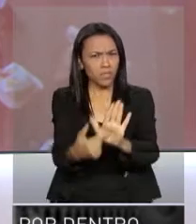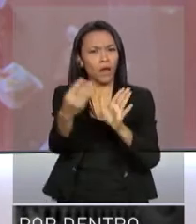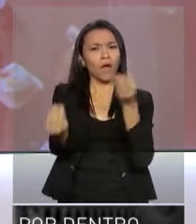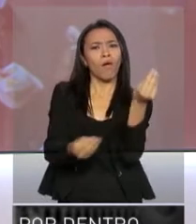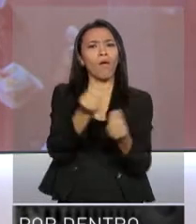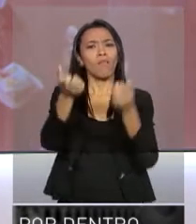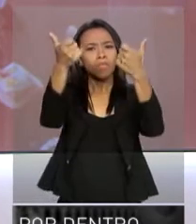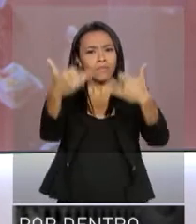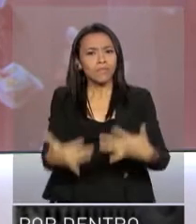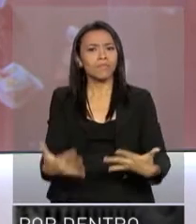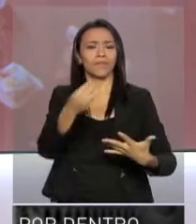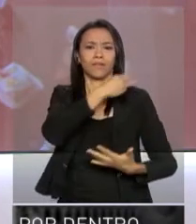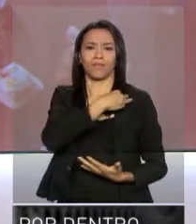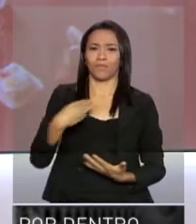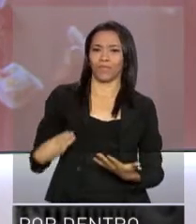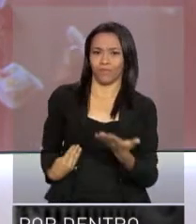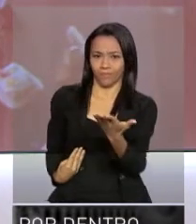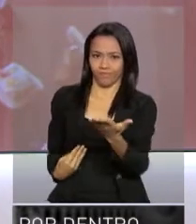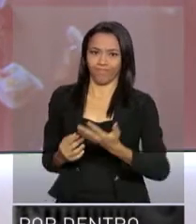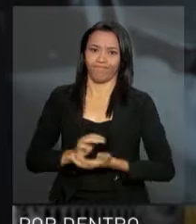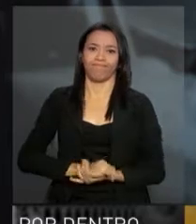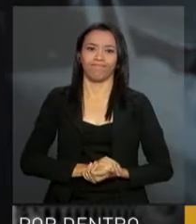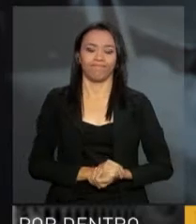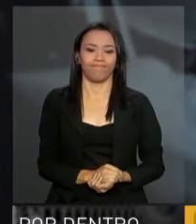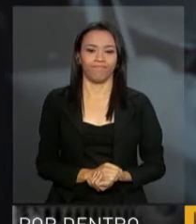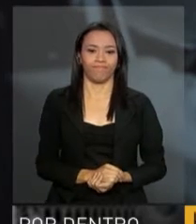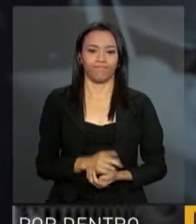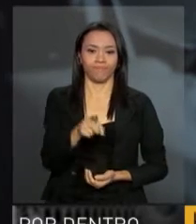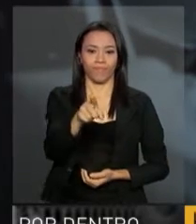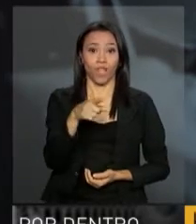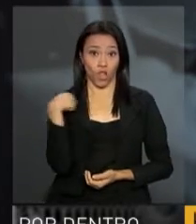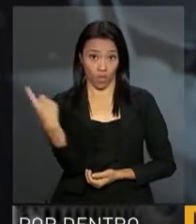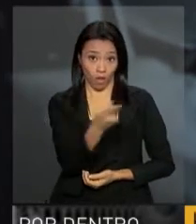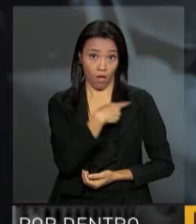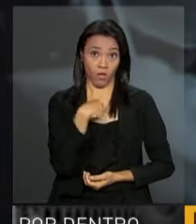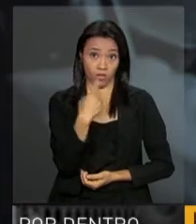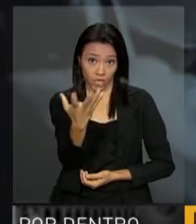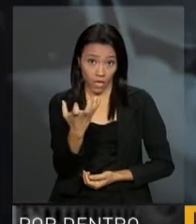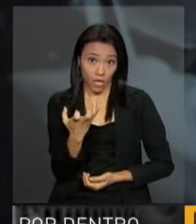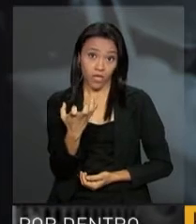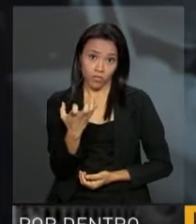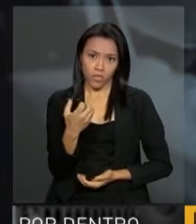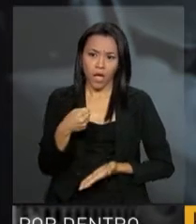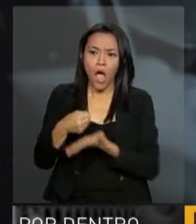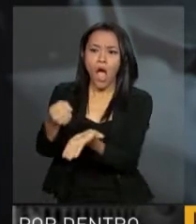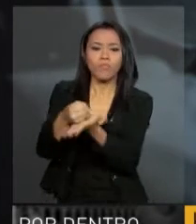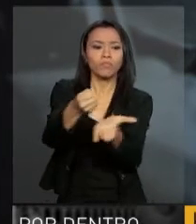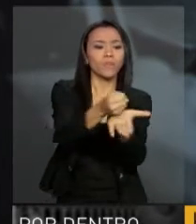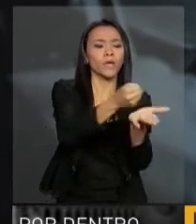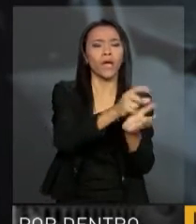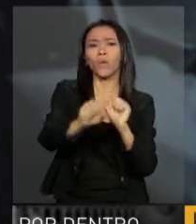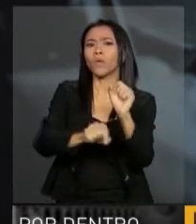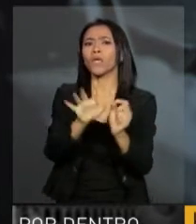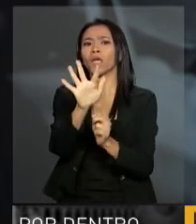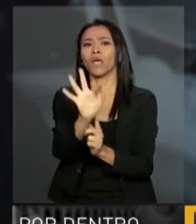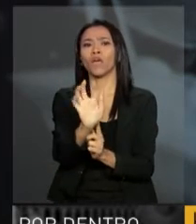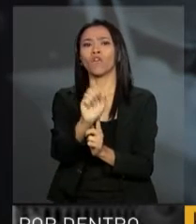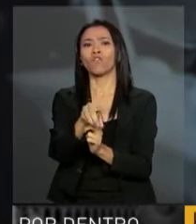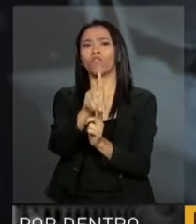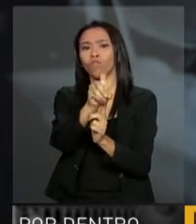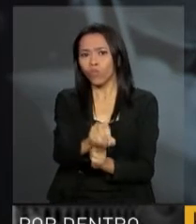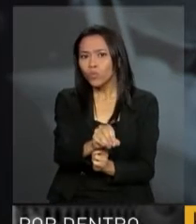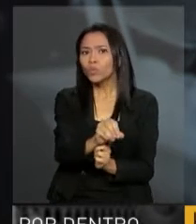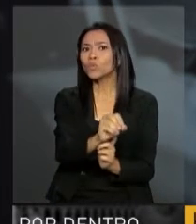o ministro da pasta é o de barbalho nós desejamos colaborar com os fundos constitucionais e os fundos de